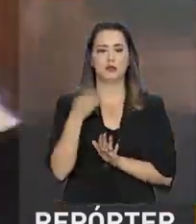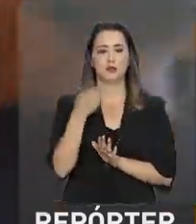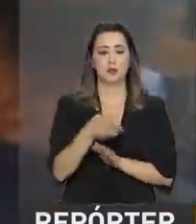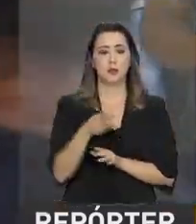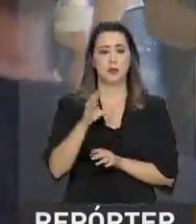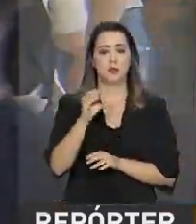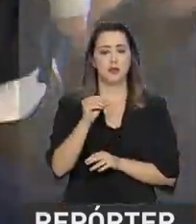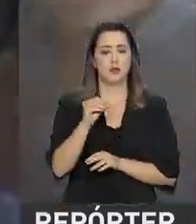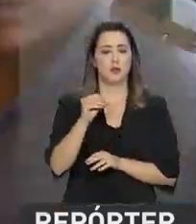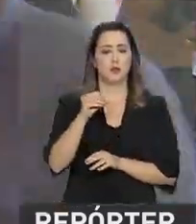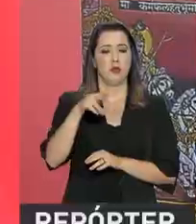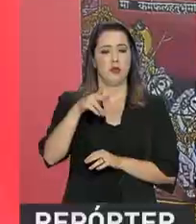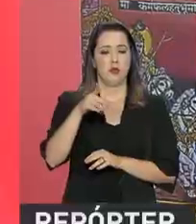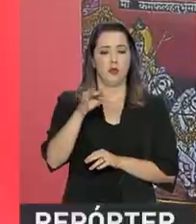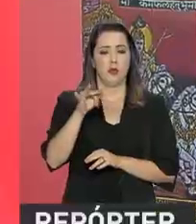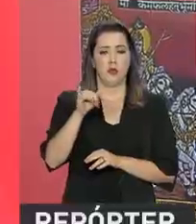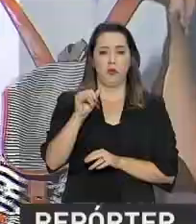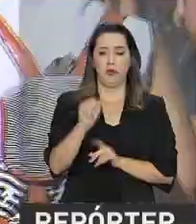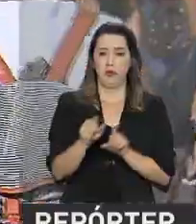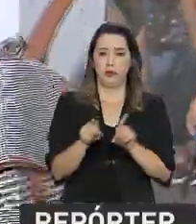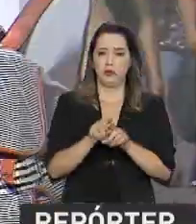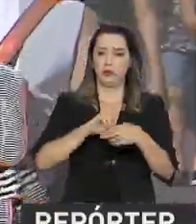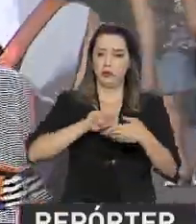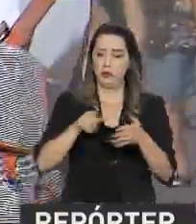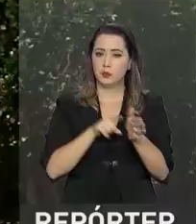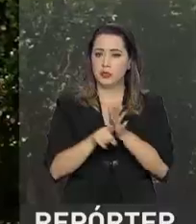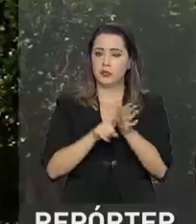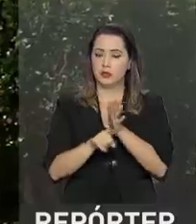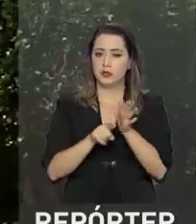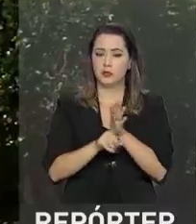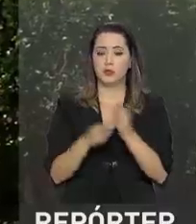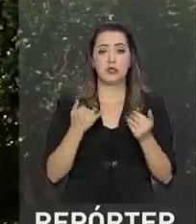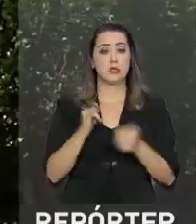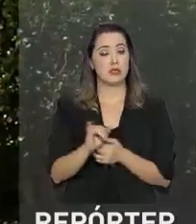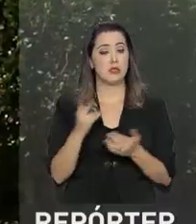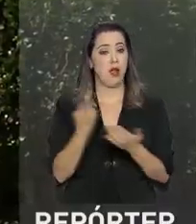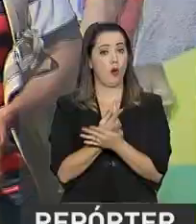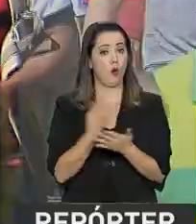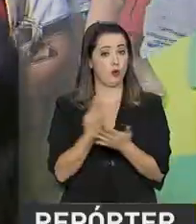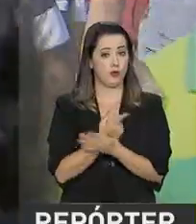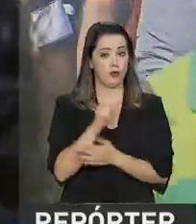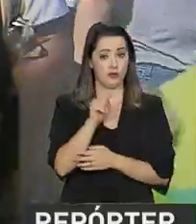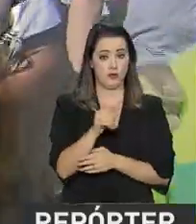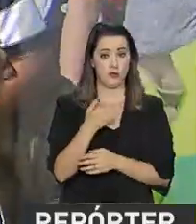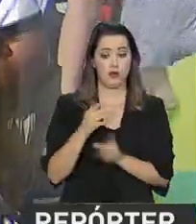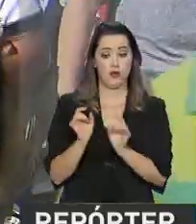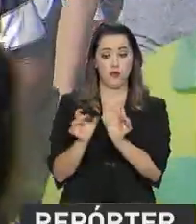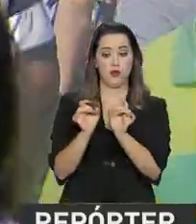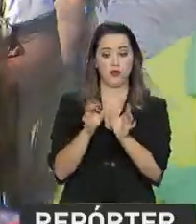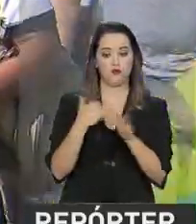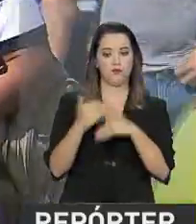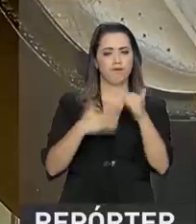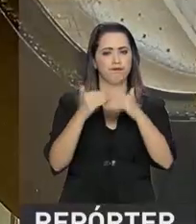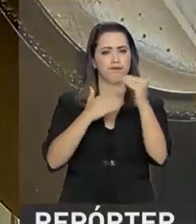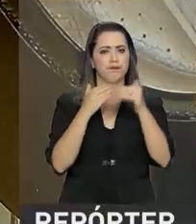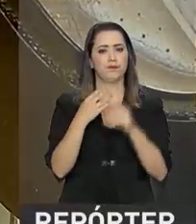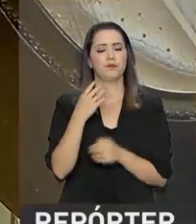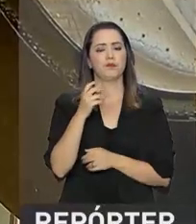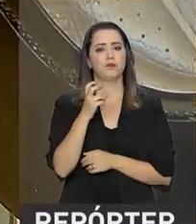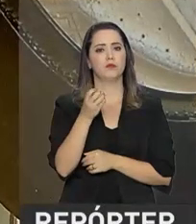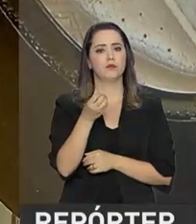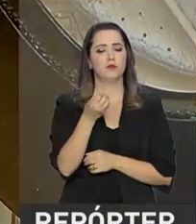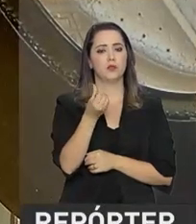do comércio de bens serviços e turismo se confirmada a previsão o varejo apresentará alta de